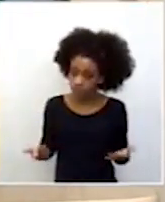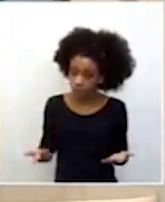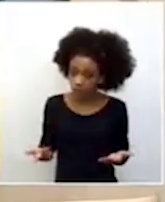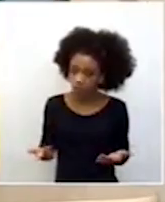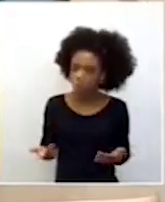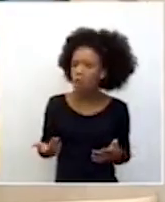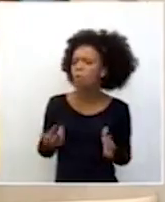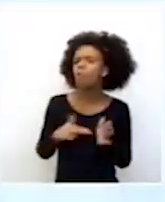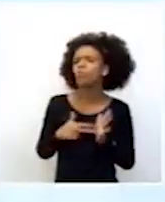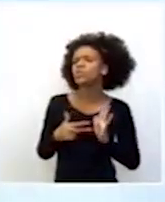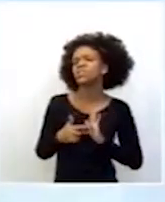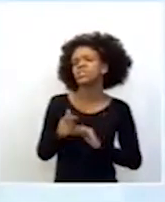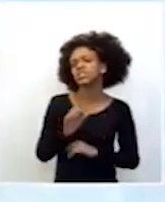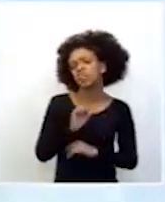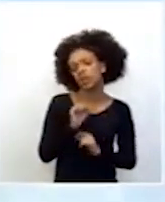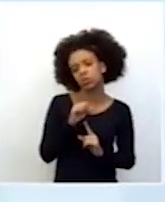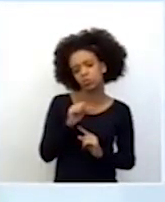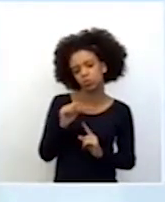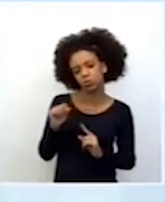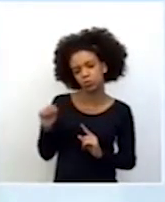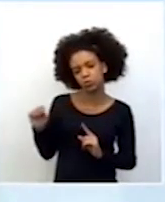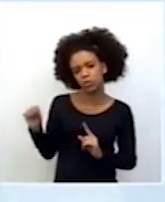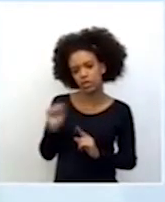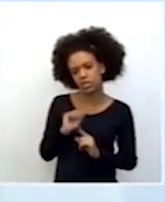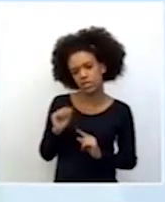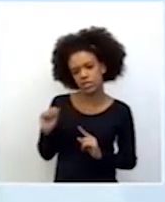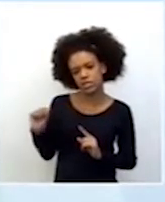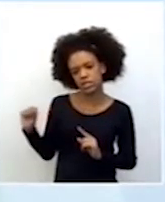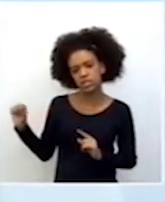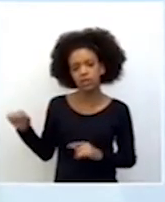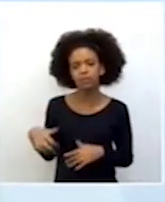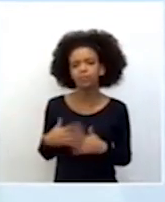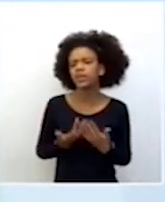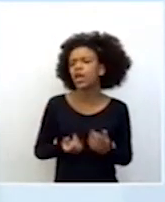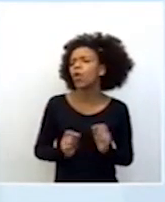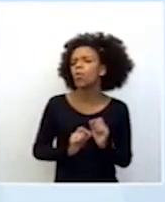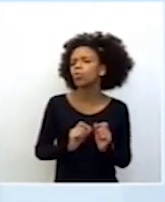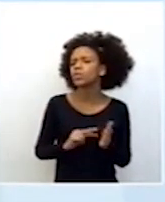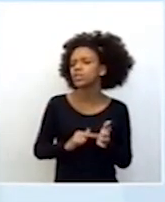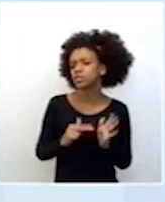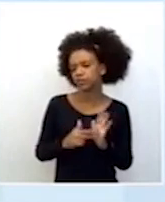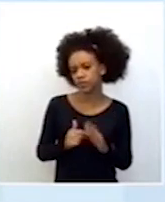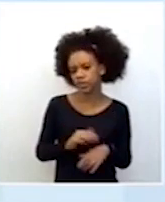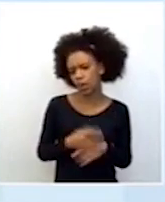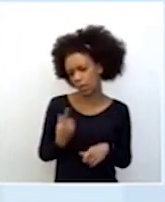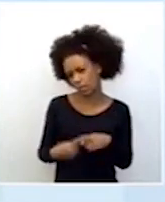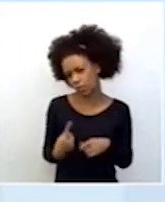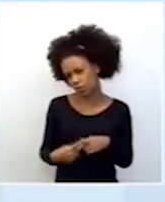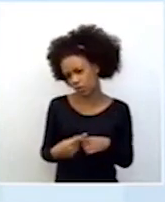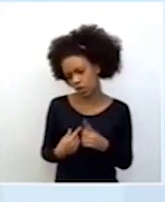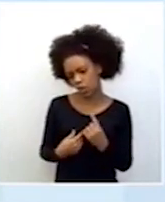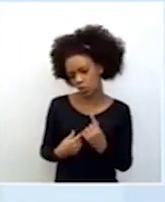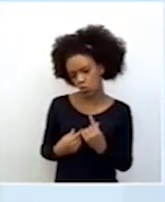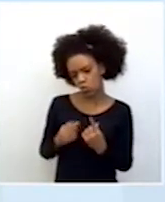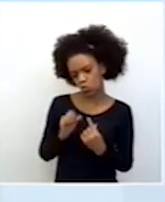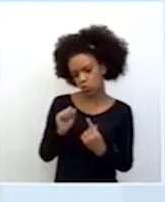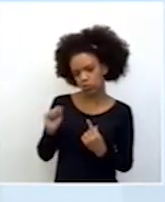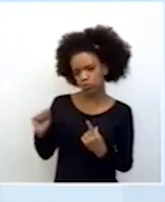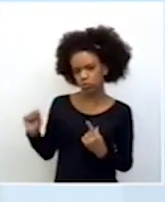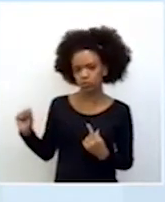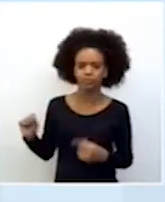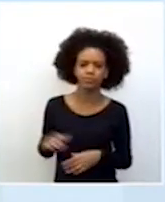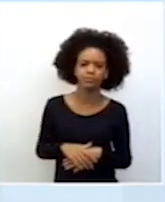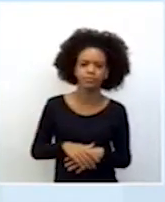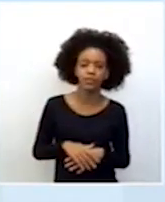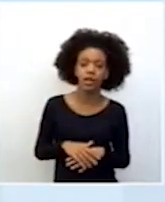qual o significado desses S's, dessa onomatopeia? A que será que se refere? Por que que tem esse pavio, esses S's?